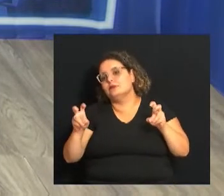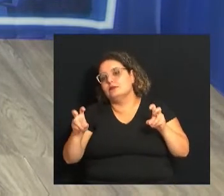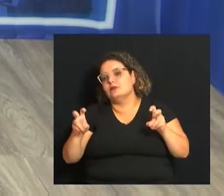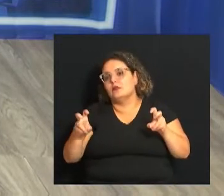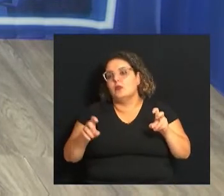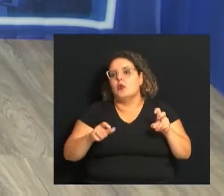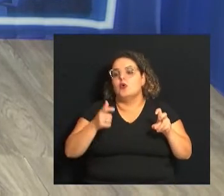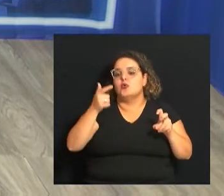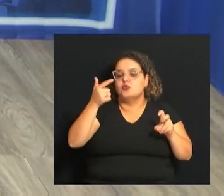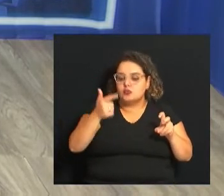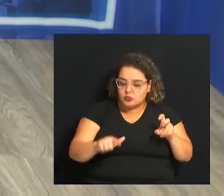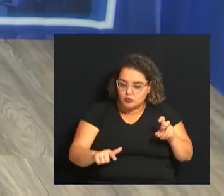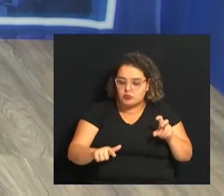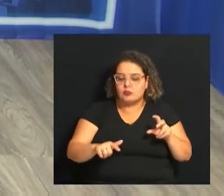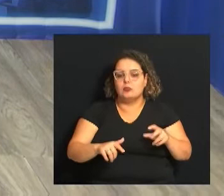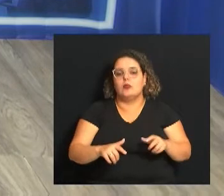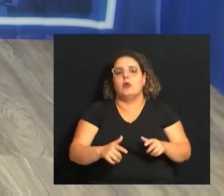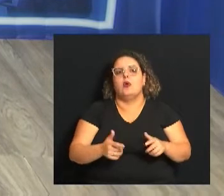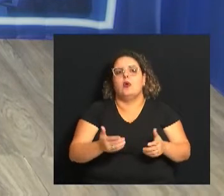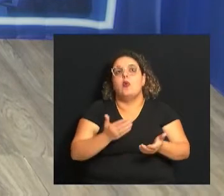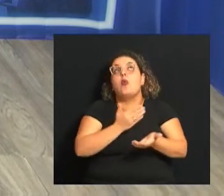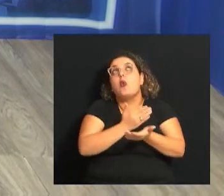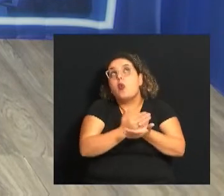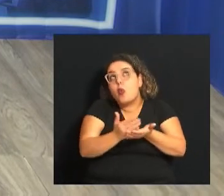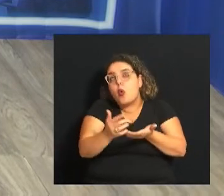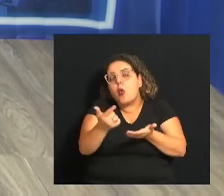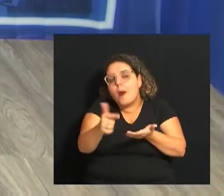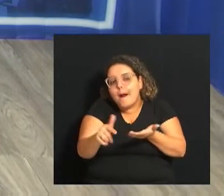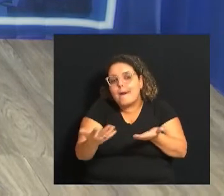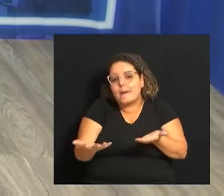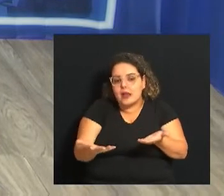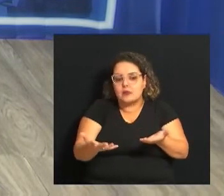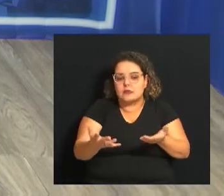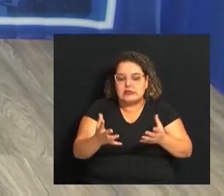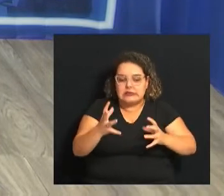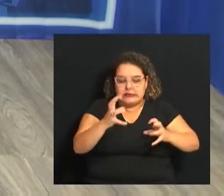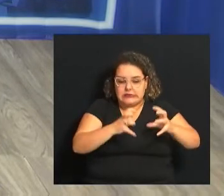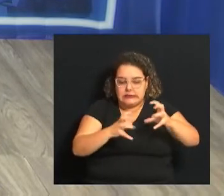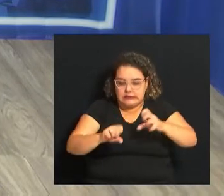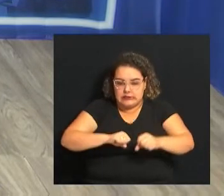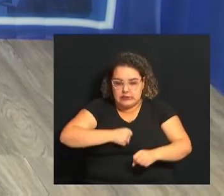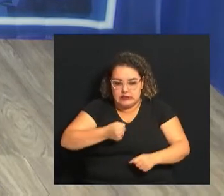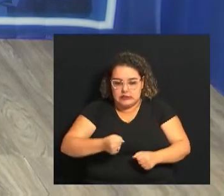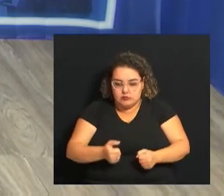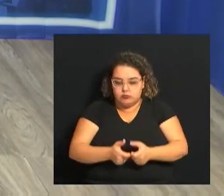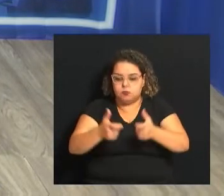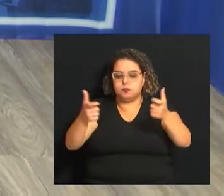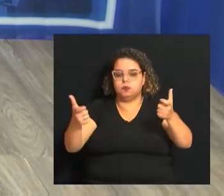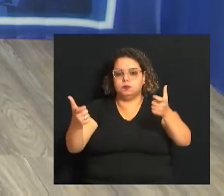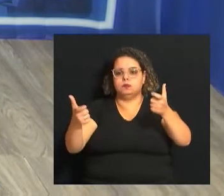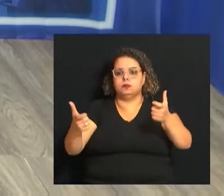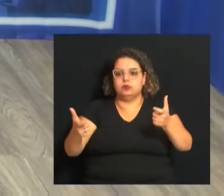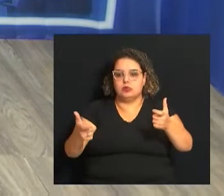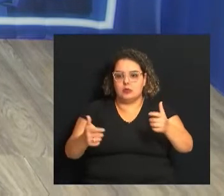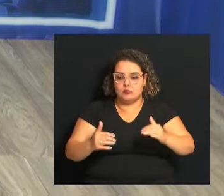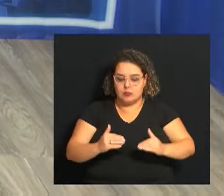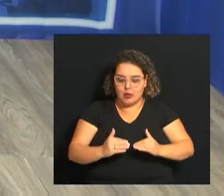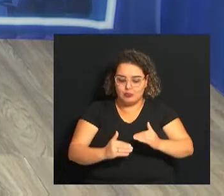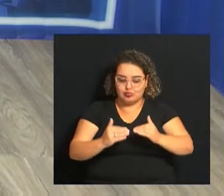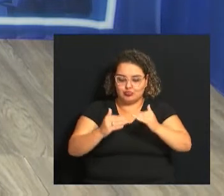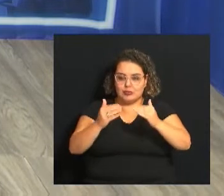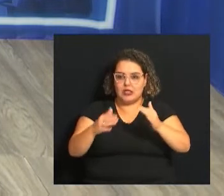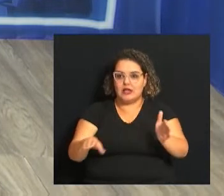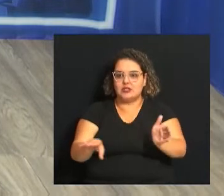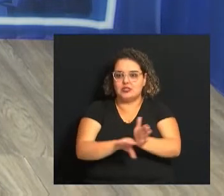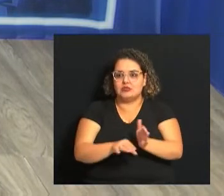para tantos conflitos ou ódio? Alguma coisa que aconteceu que reacendeu e aí foi uma escalada que nós chegamos até